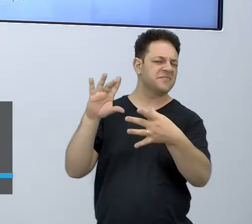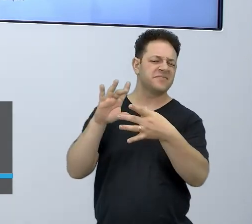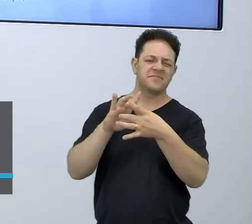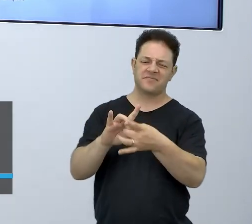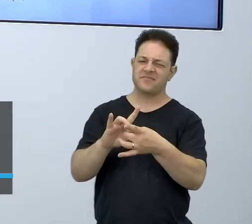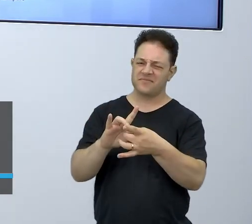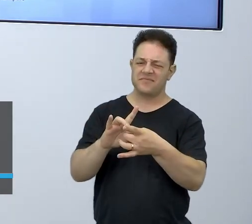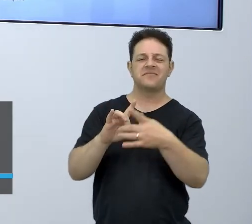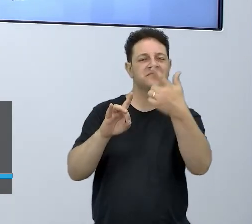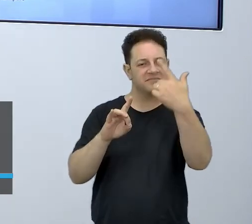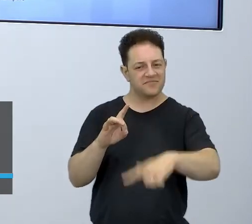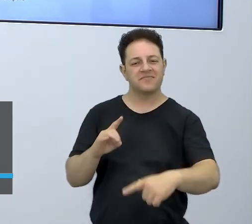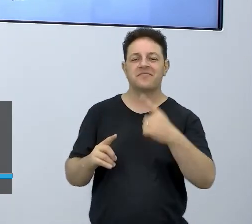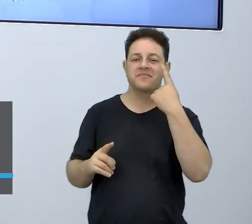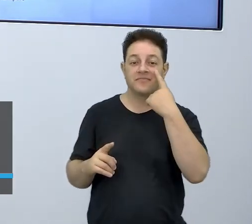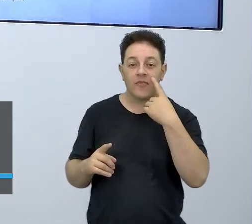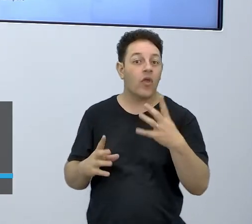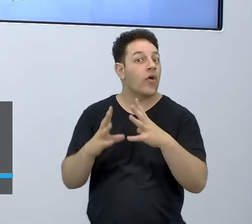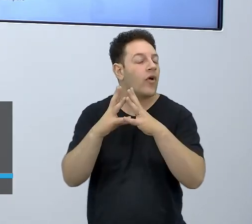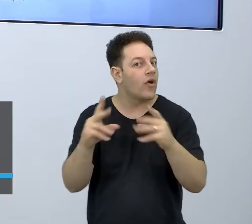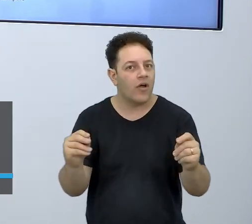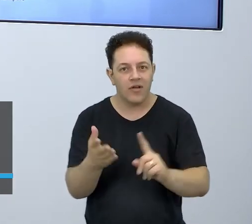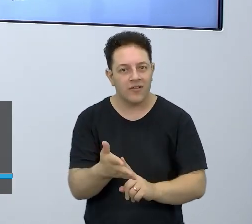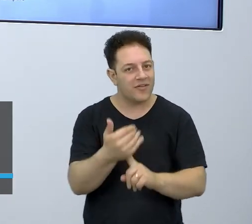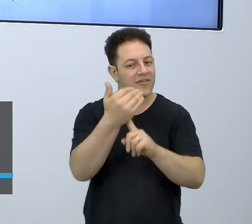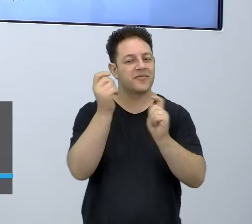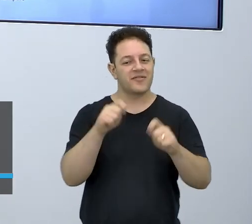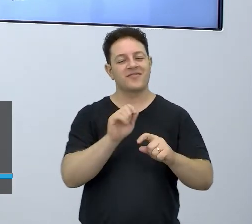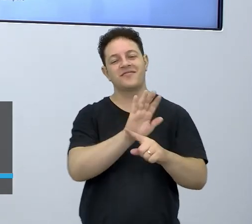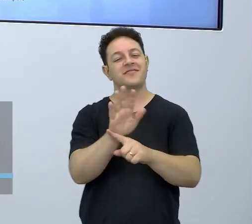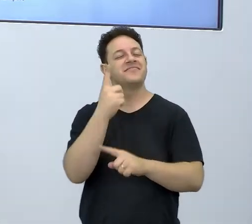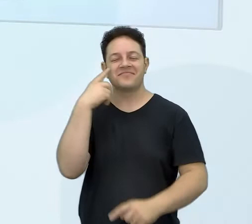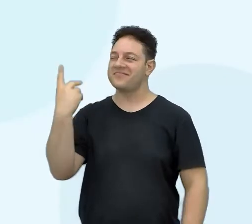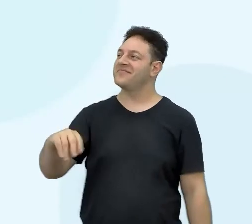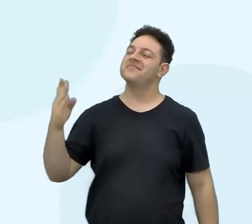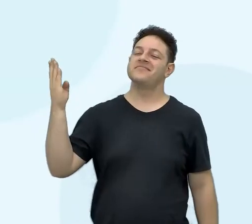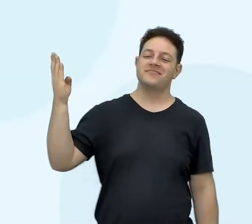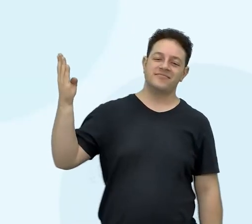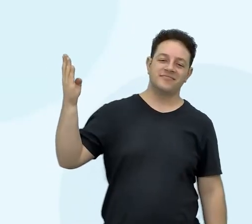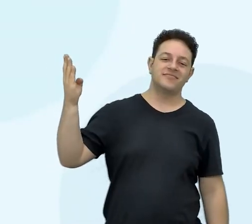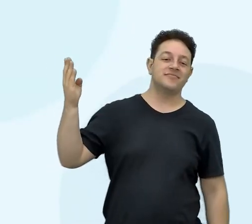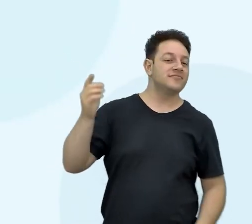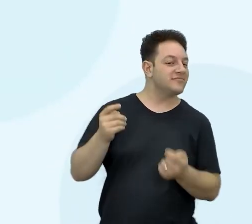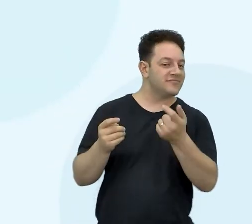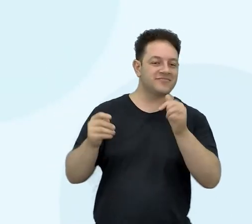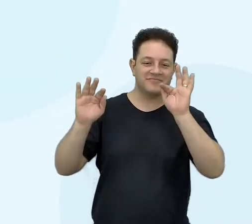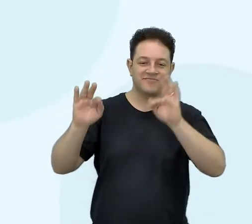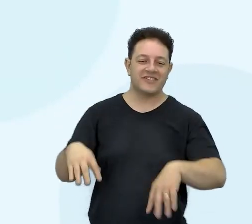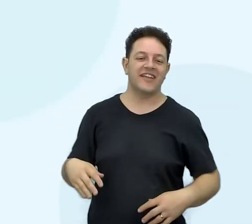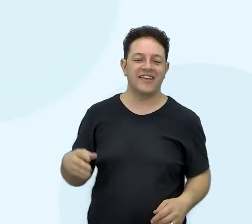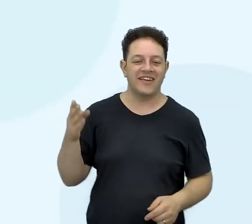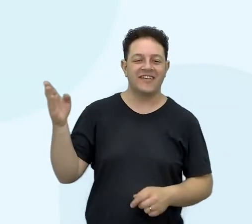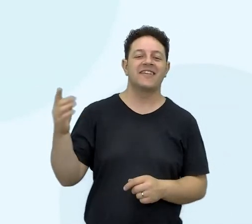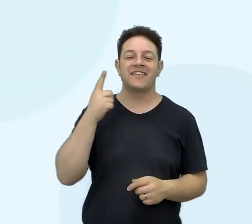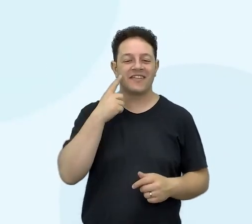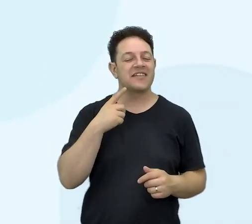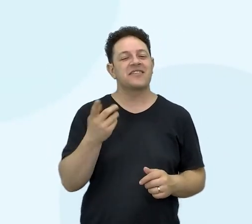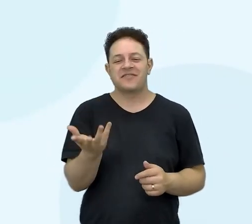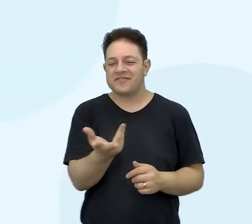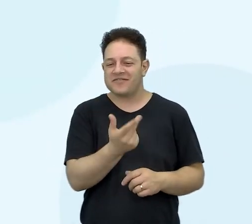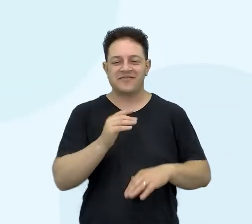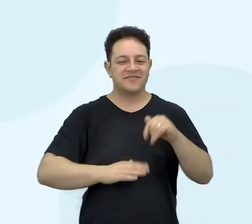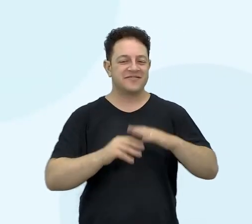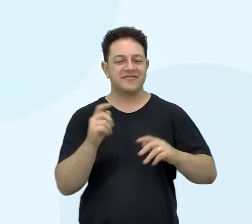à nossa solução tecnológica. Pode colocar na tela, por favor, ó. Já chegando ao final, a aplicação prática aí da